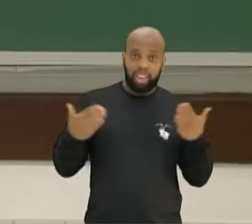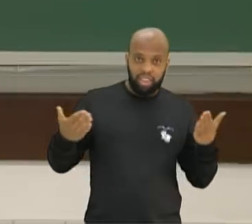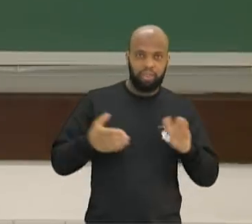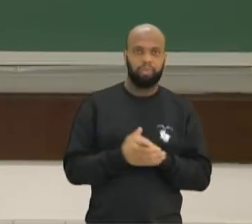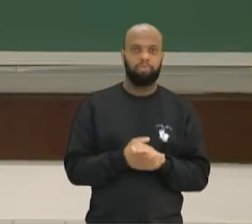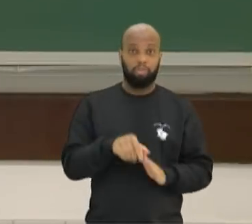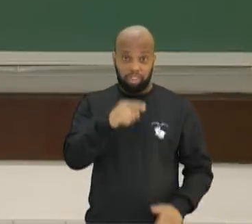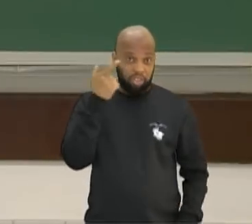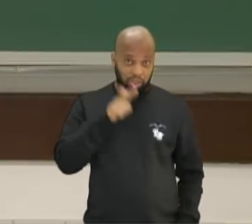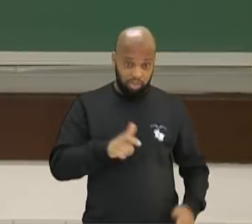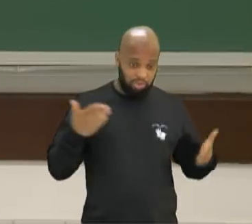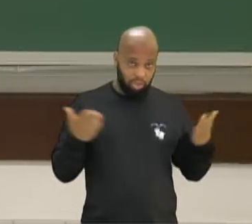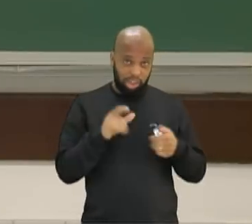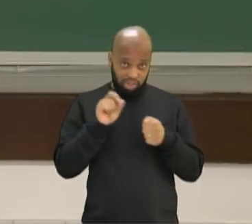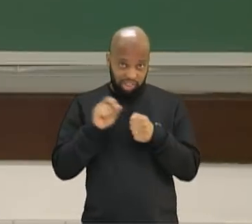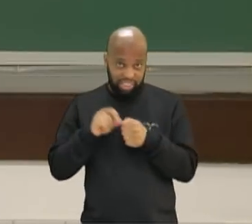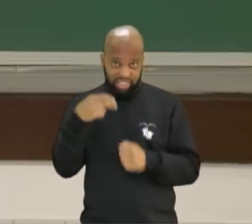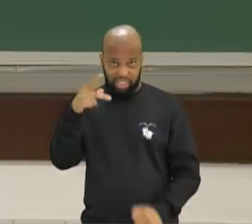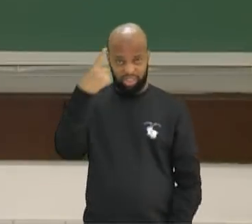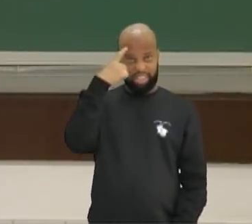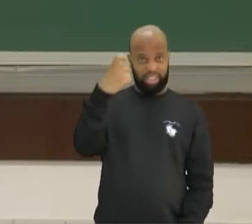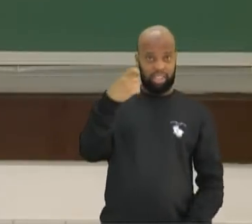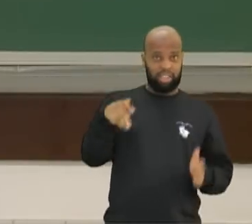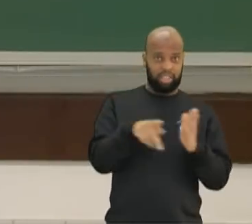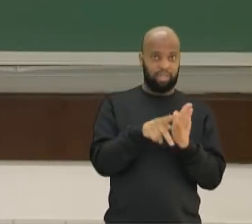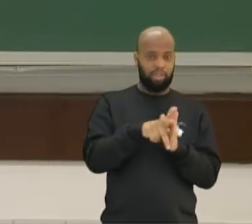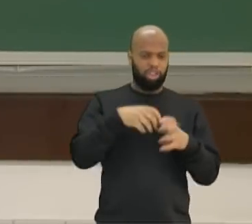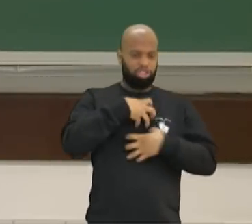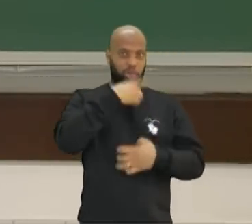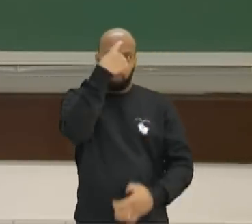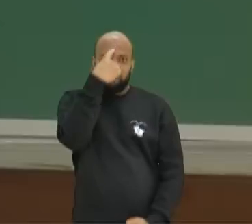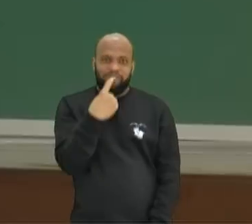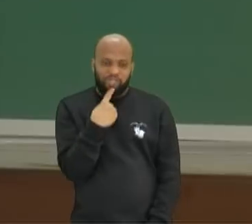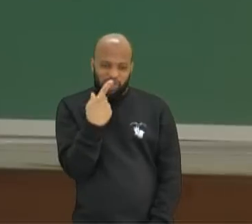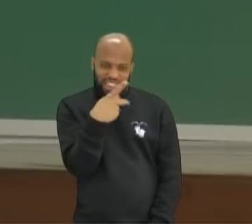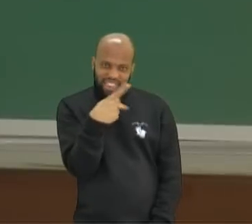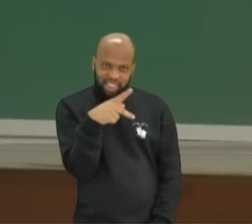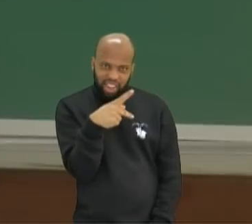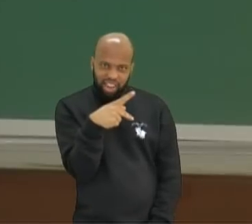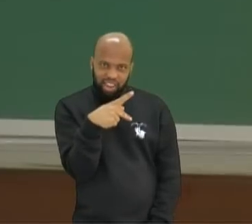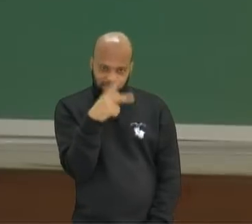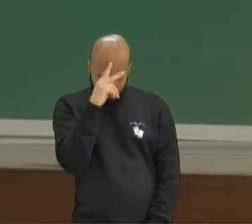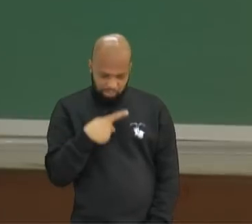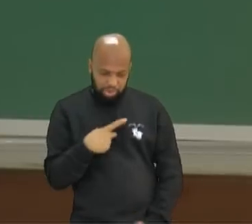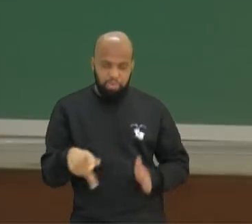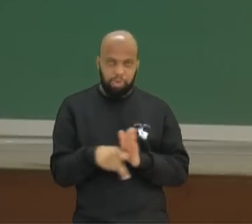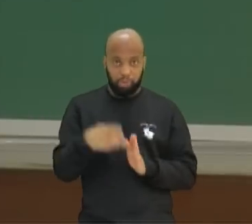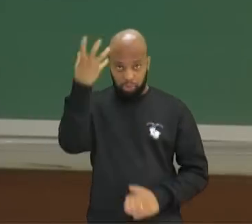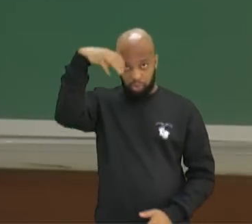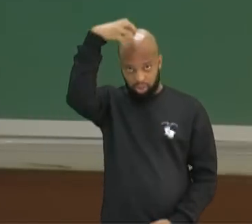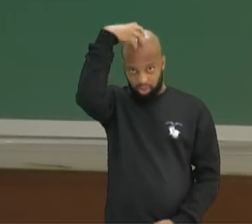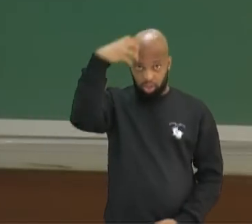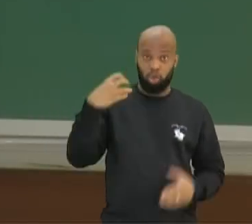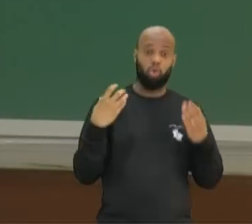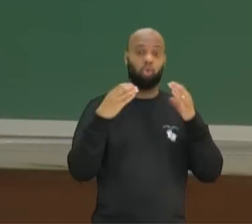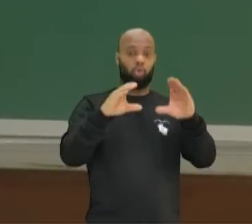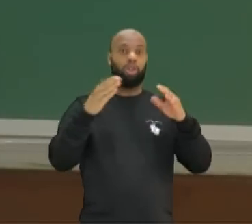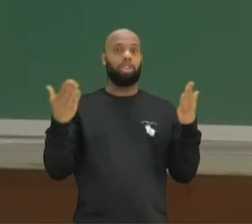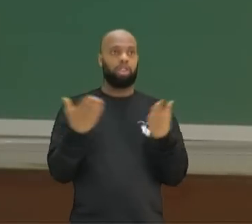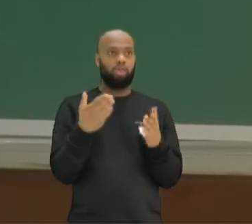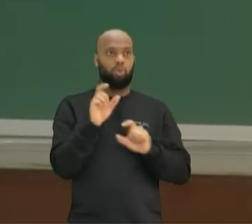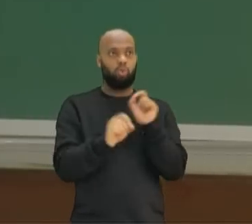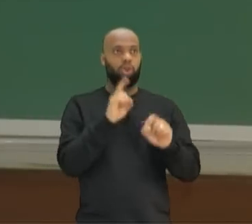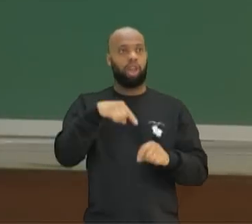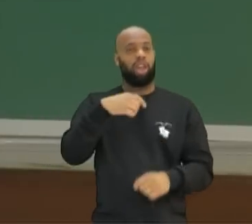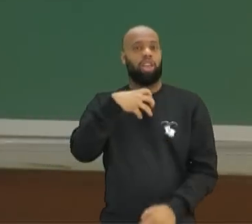Então, conseguiram construir uma ideia de personalidade aí para este rei? Coloquei, obviamente, para vocês que se trata